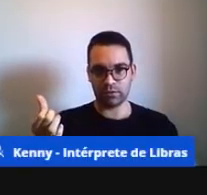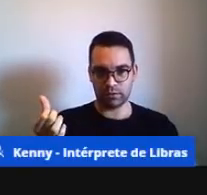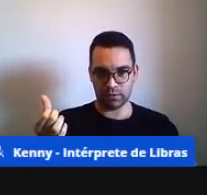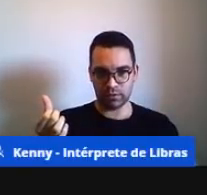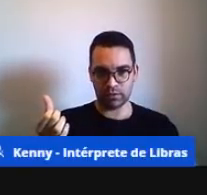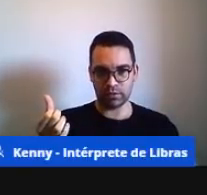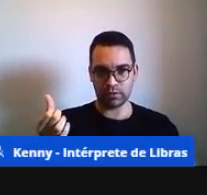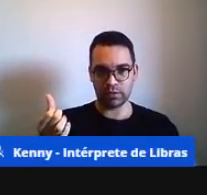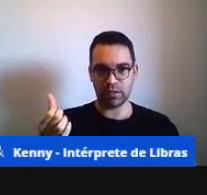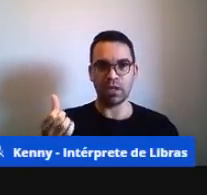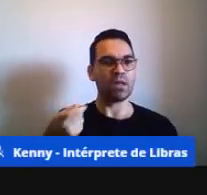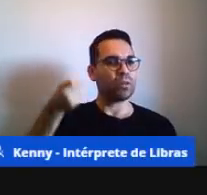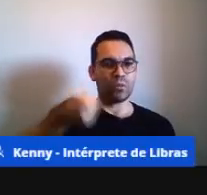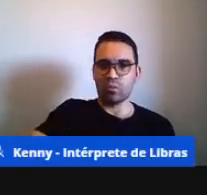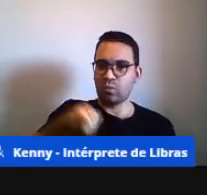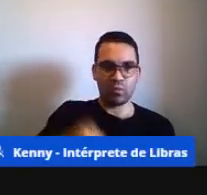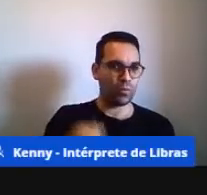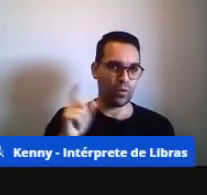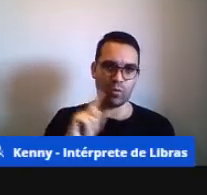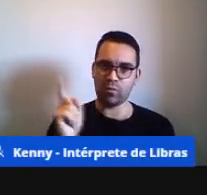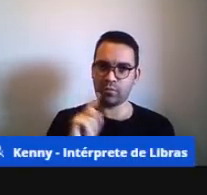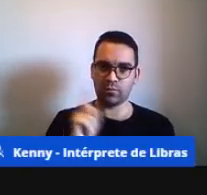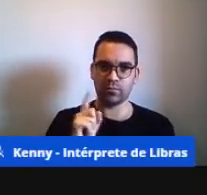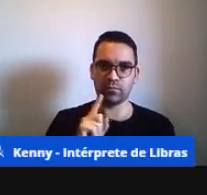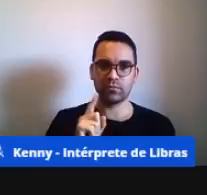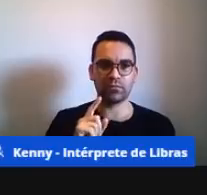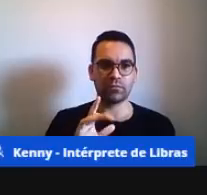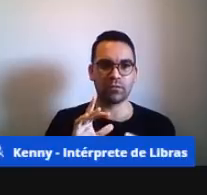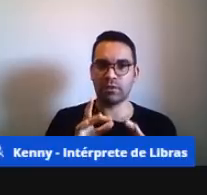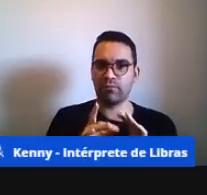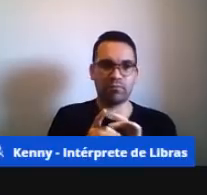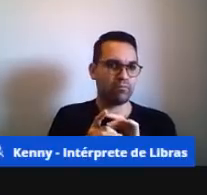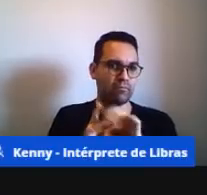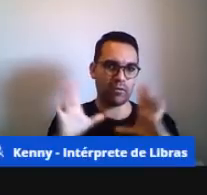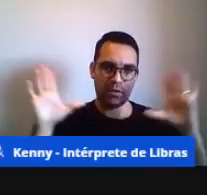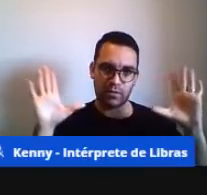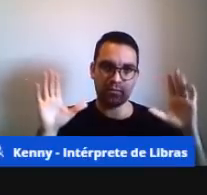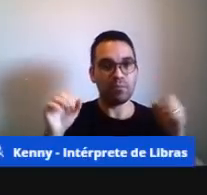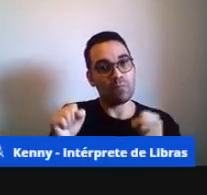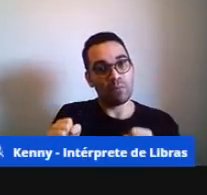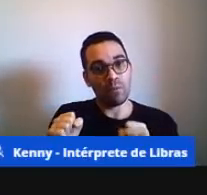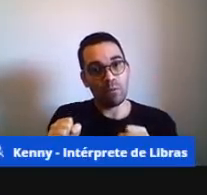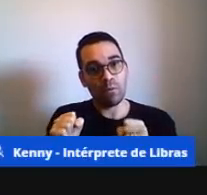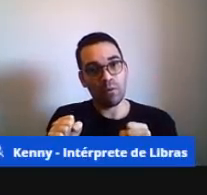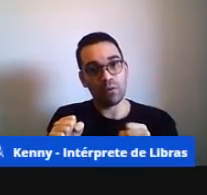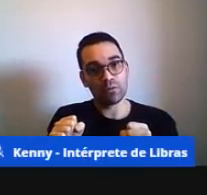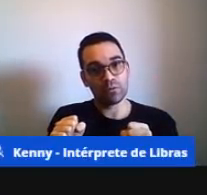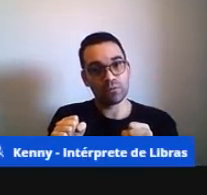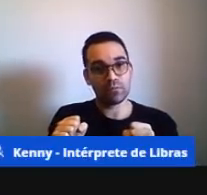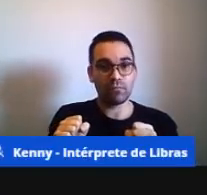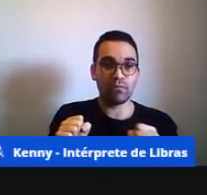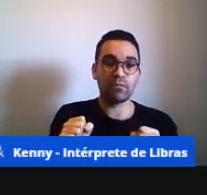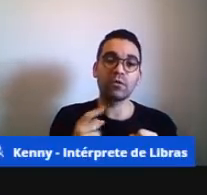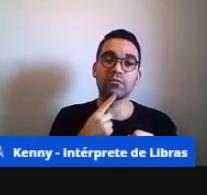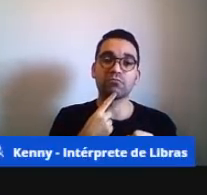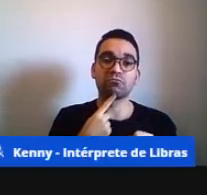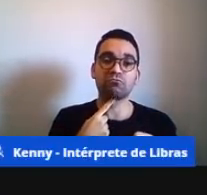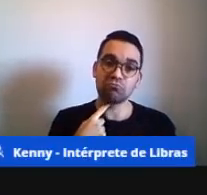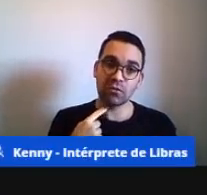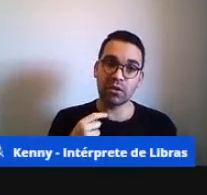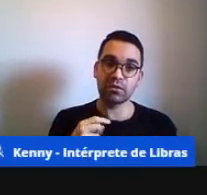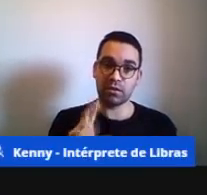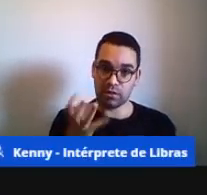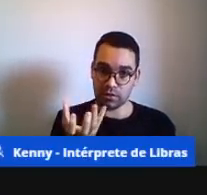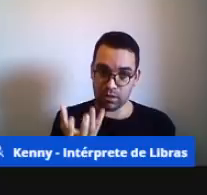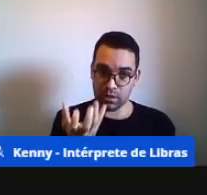como para pessoas que têm deficiência, evitar até o uso de máscara, dependendo da deficiência, porque pode atrapalhar ao invés de ajudar.